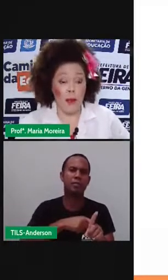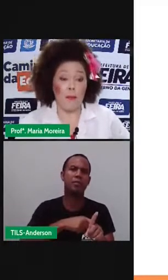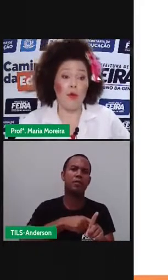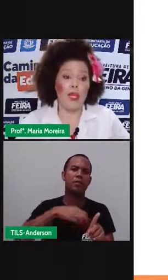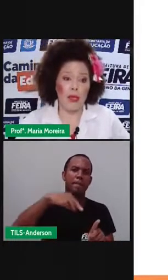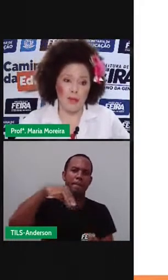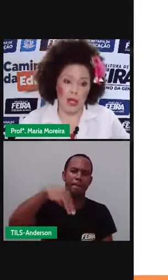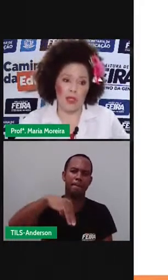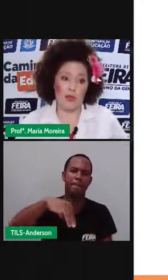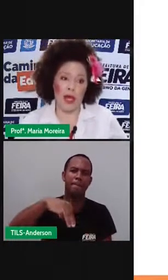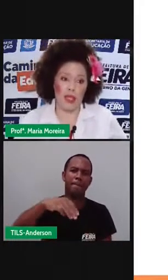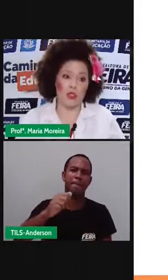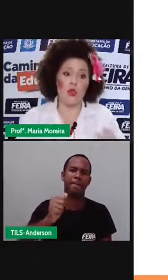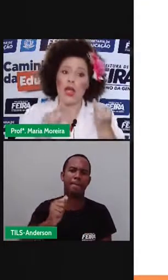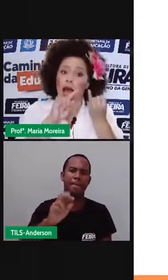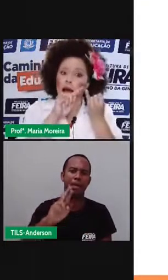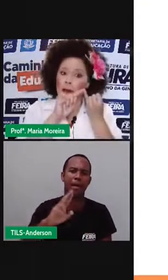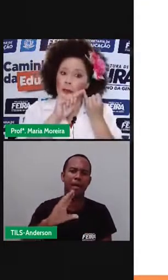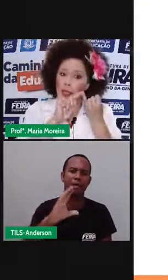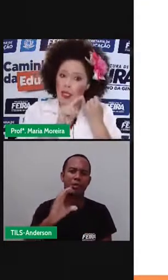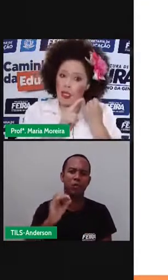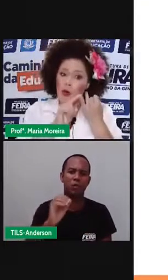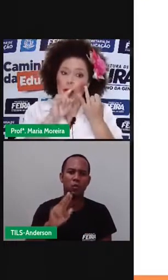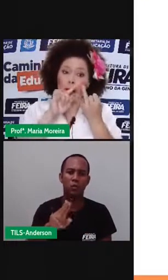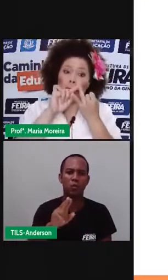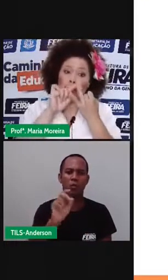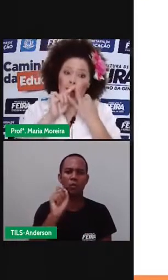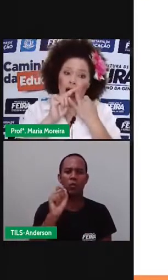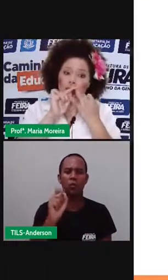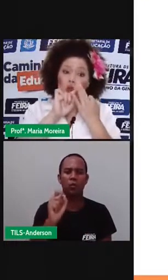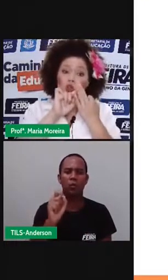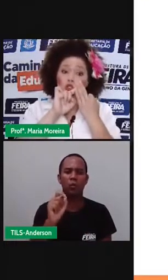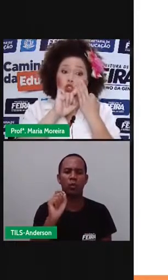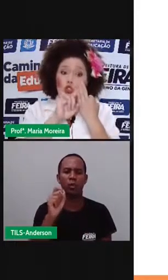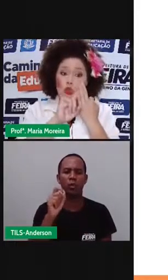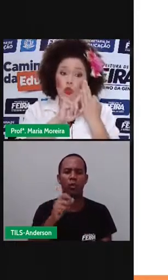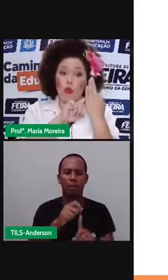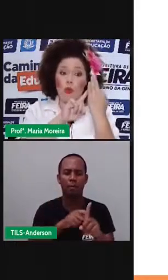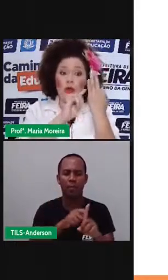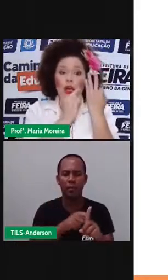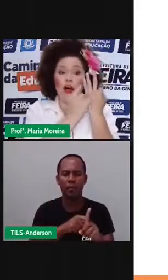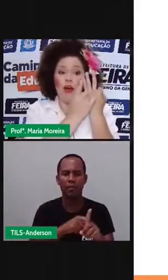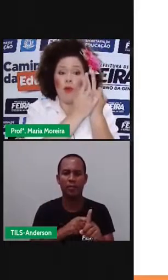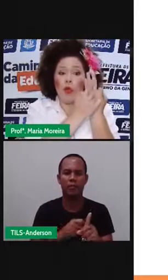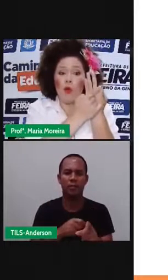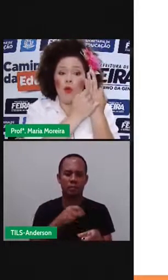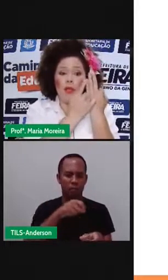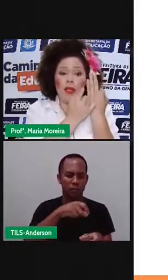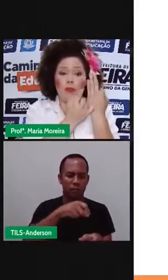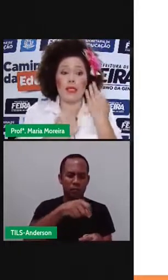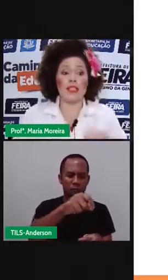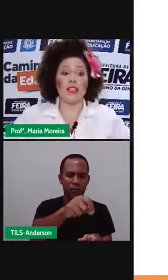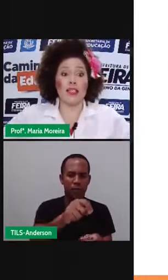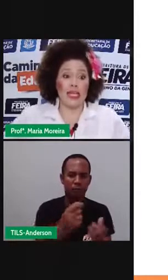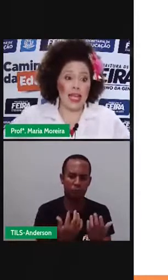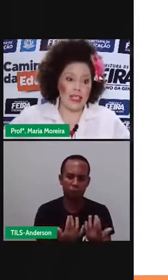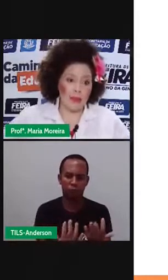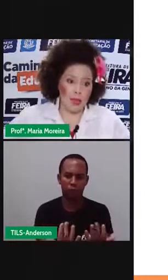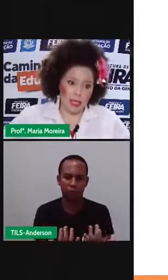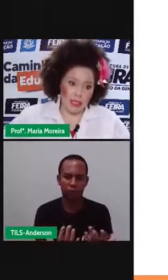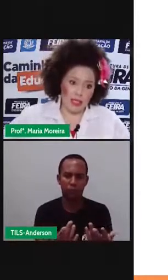né? Por que em março? Março, abril, maio, junho. Porque, ó, o milho ele precisa